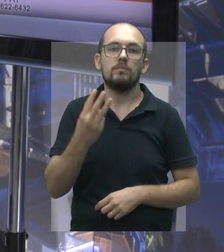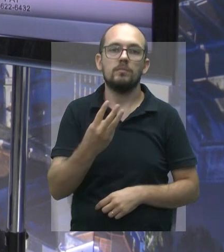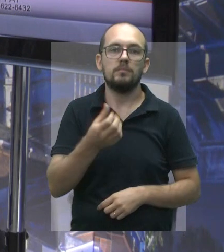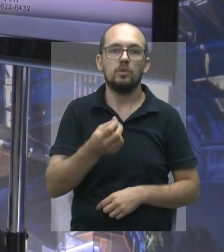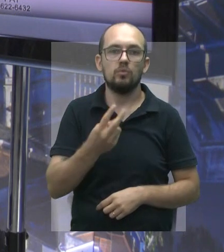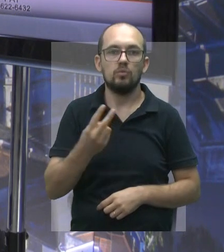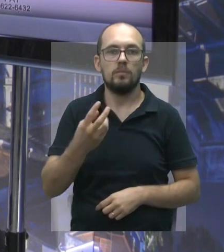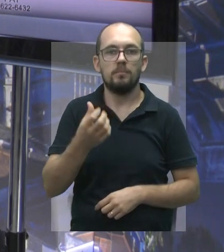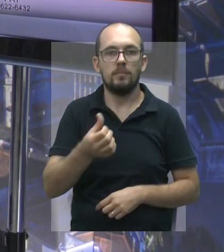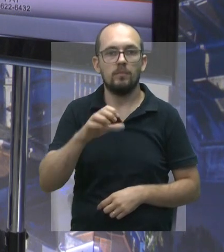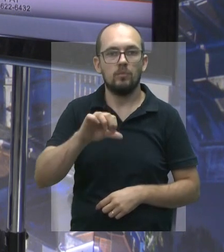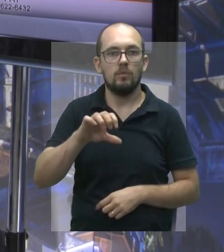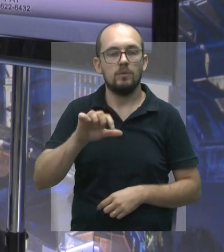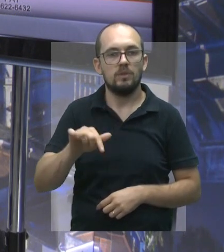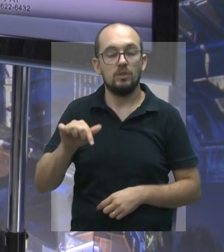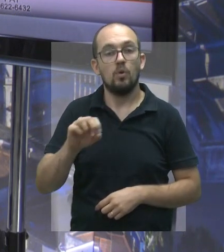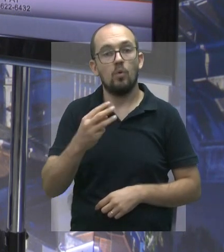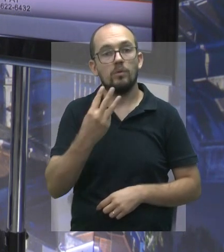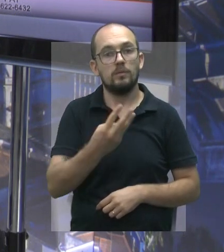3622-6997 ou